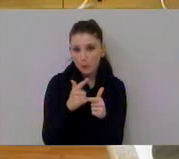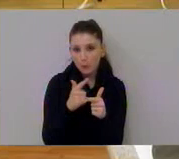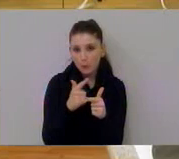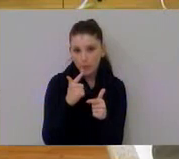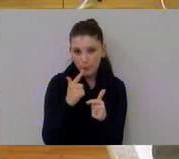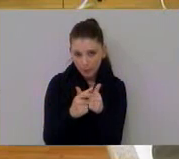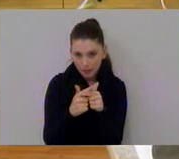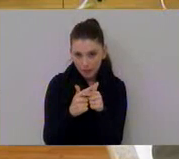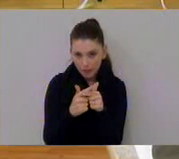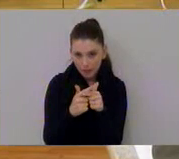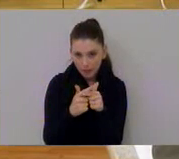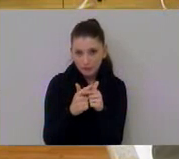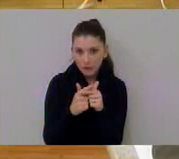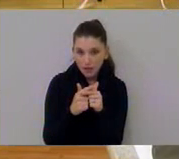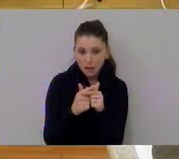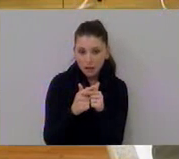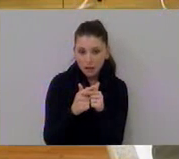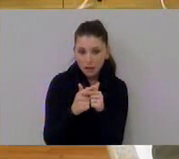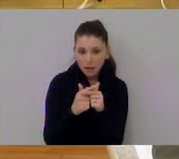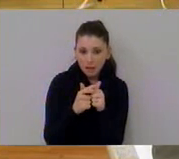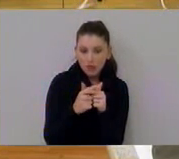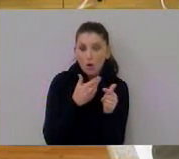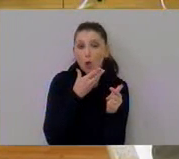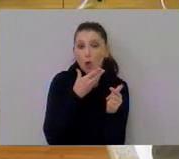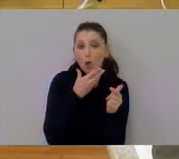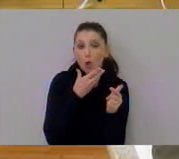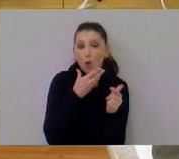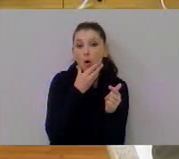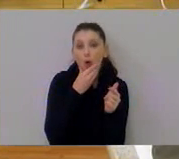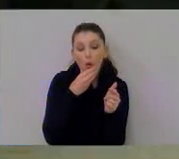portas do nosso Hospital São José,